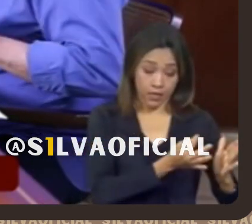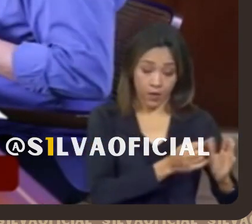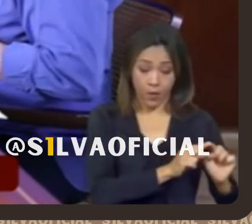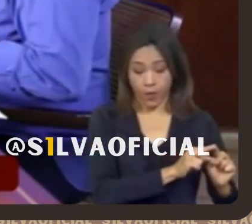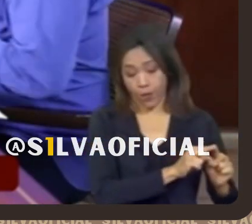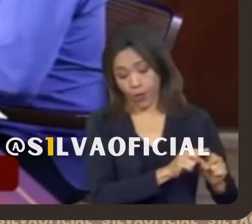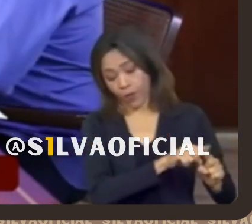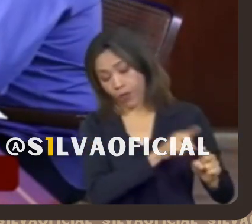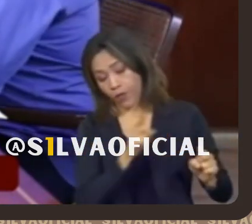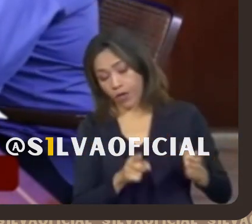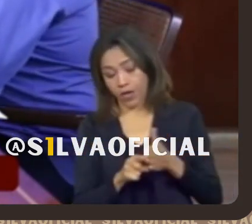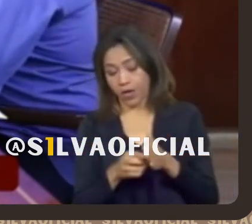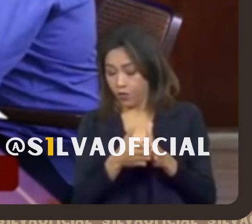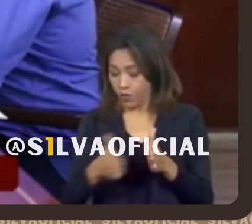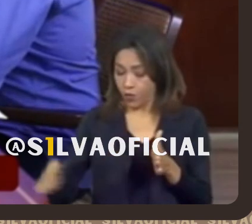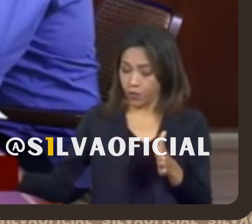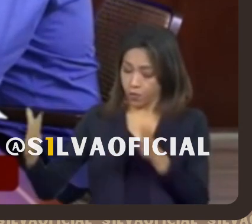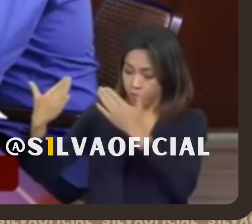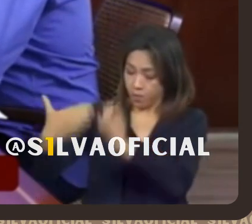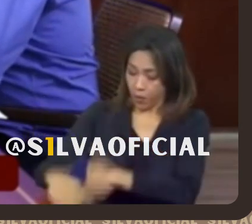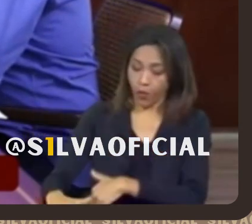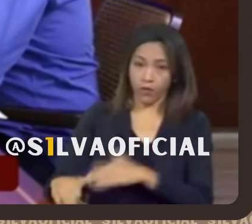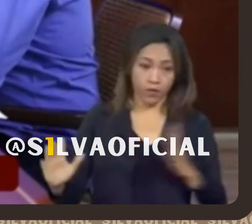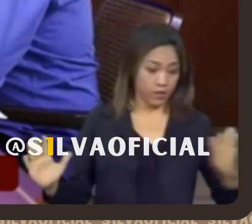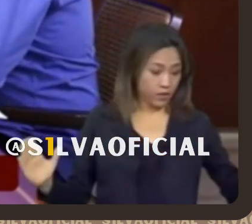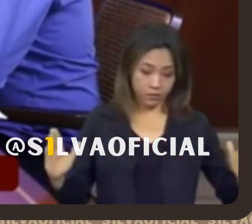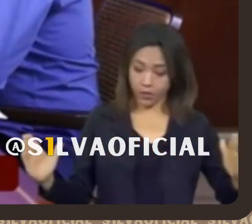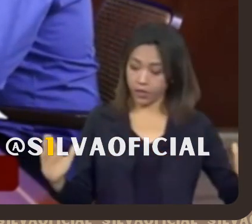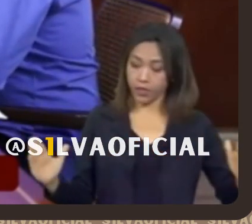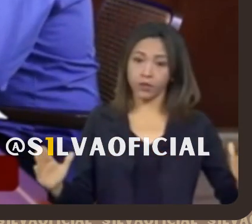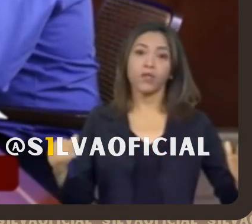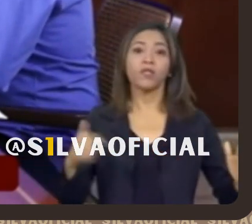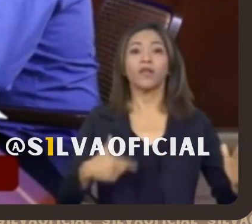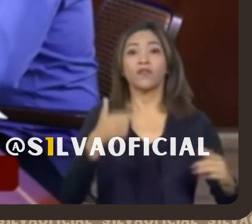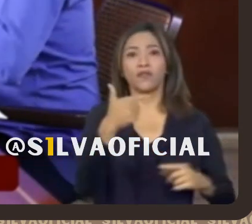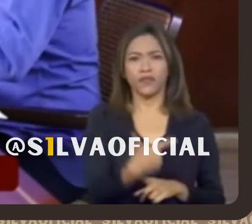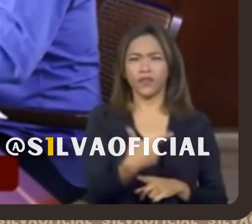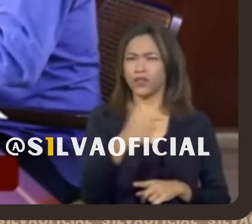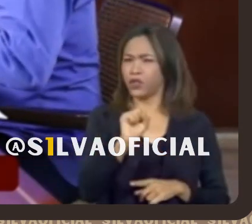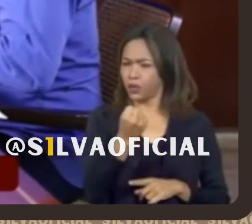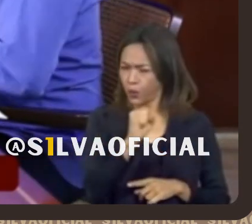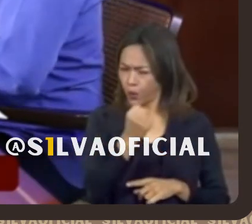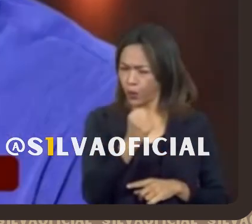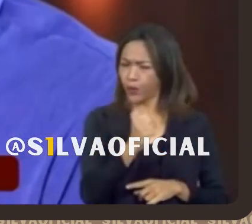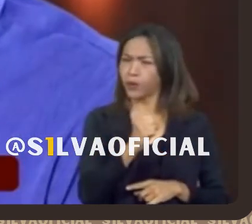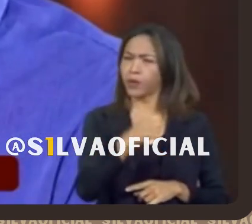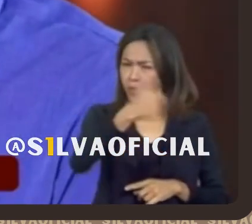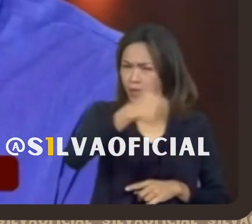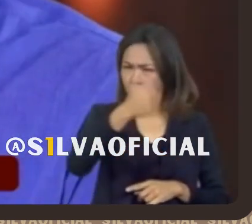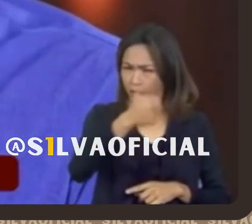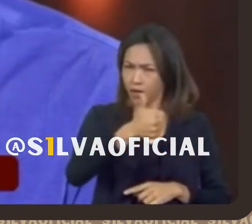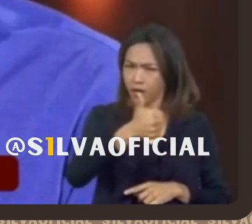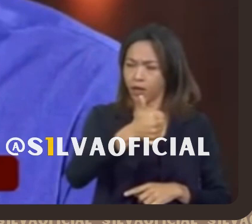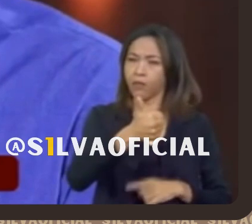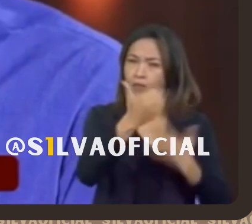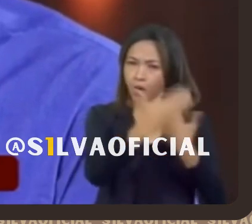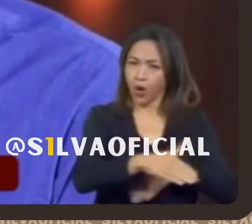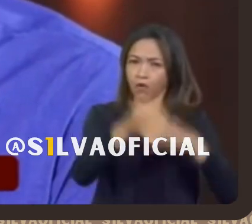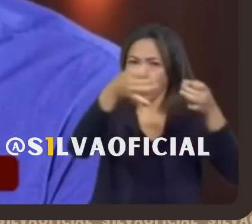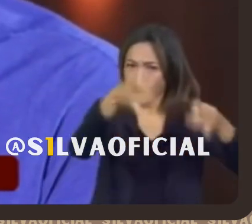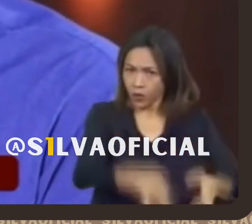da prova você disse que teve 28 da abstenção no primeiro turno e 32 no segundo então é